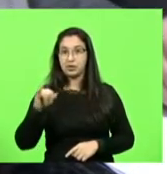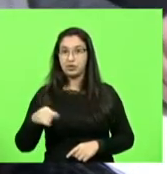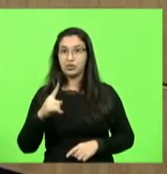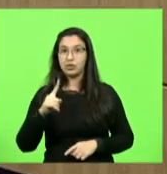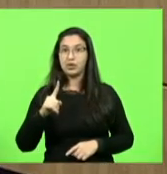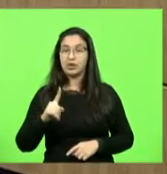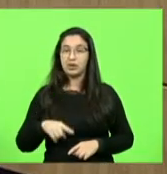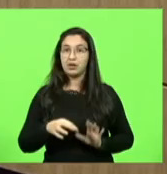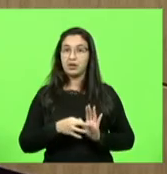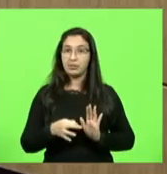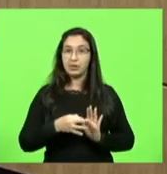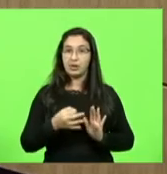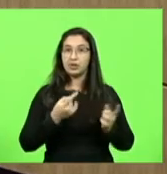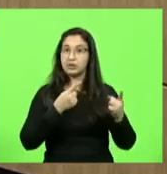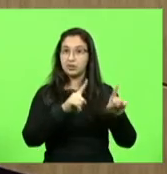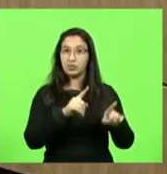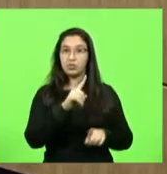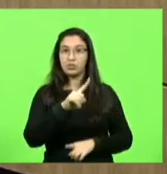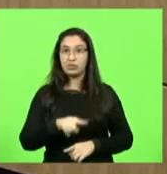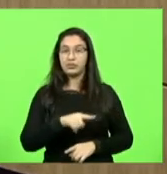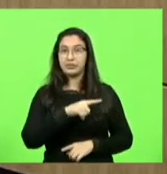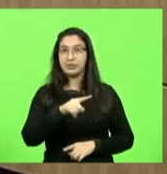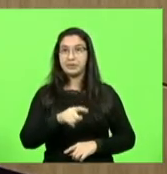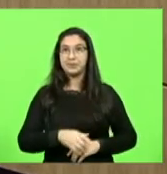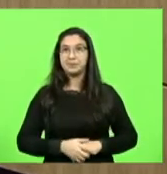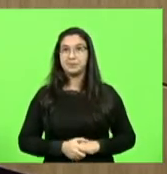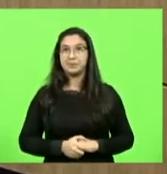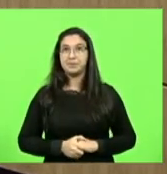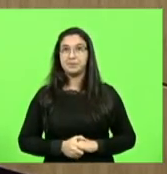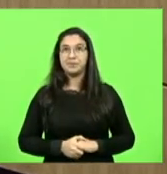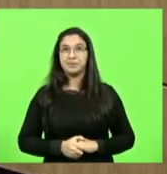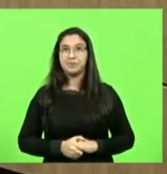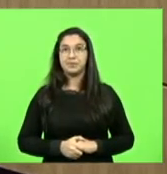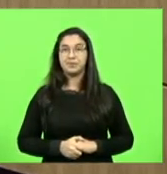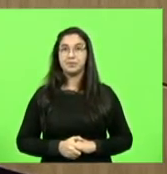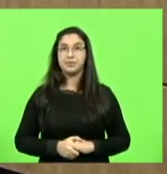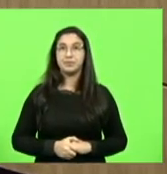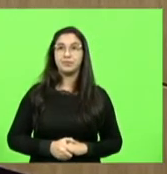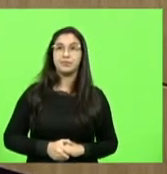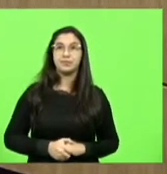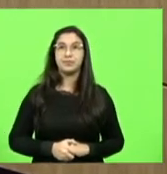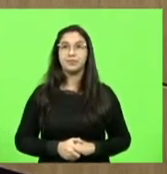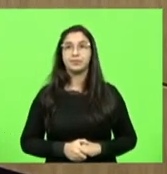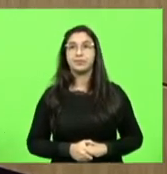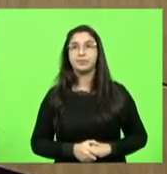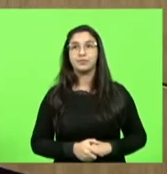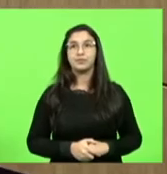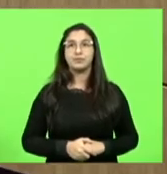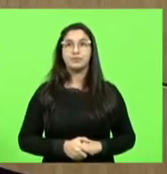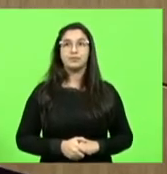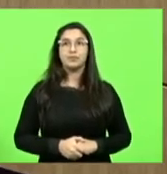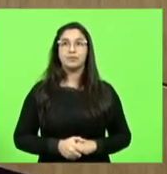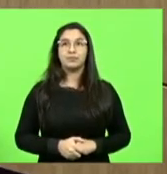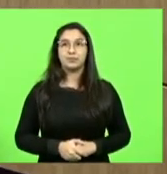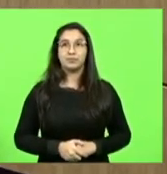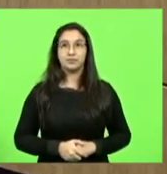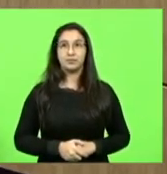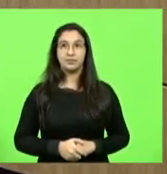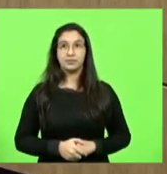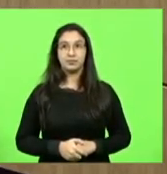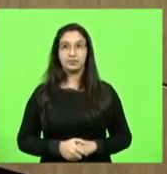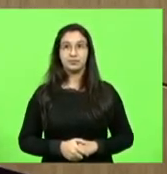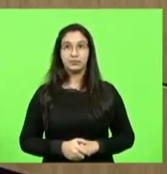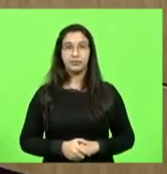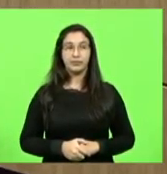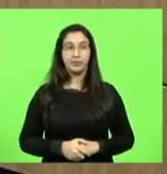do veto, portanto, voto 2. Peço vênia, senhor presidente, enquanto o deputado Fernando exerce o direito de voto, sem